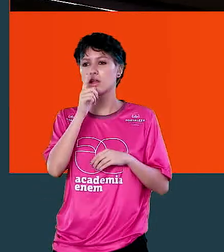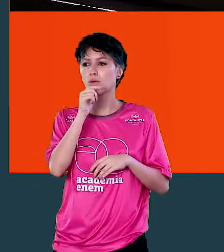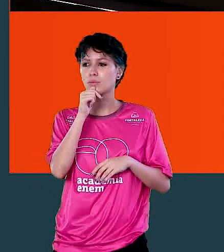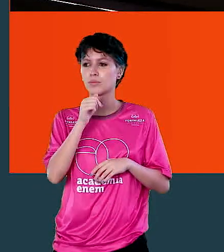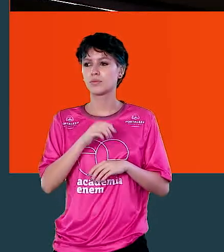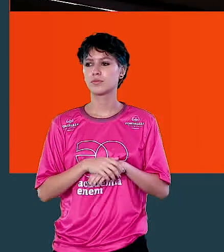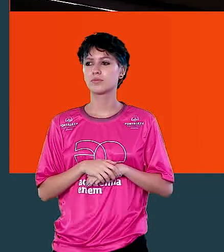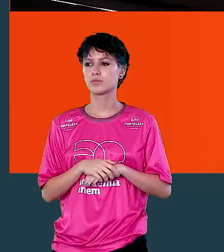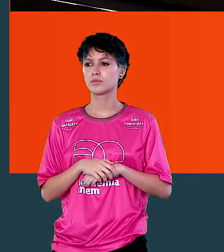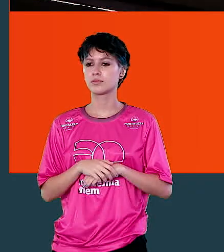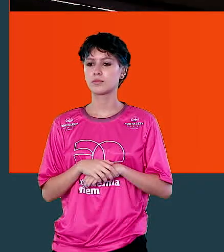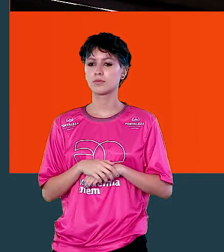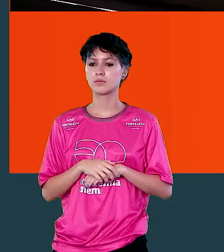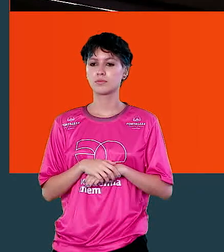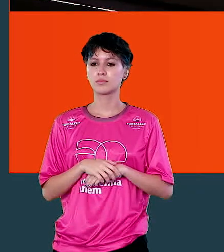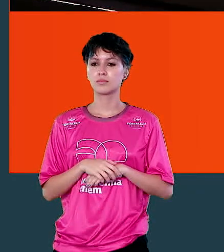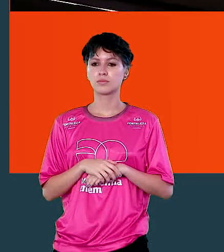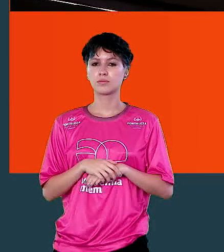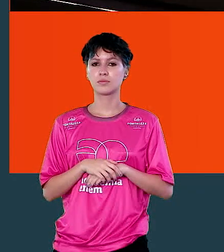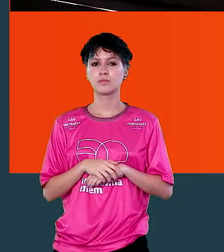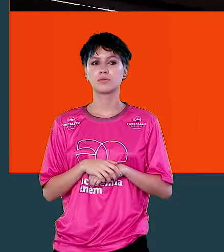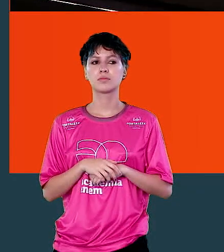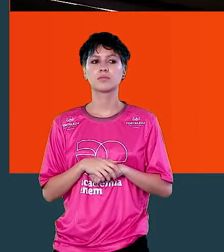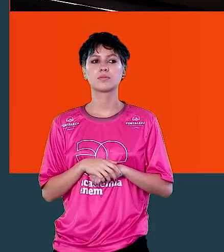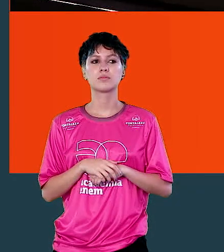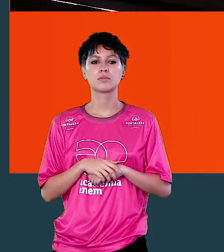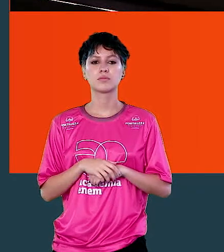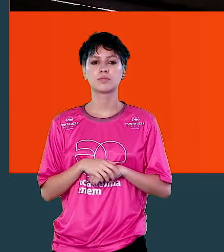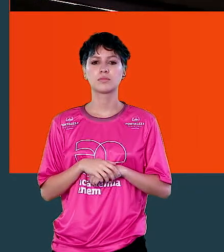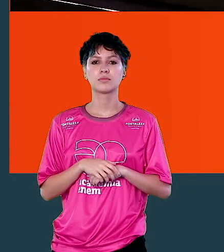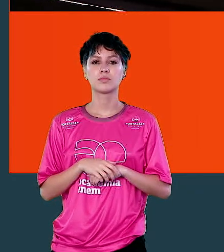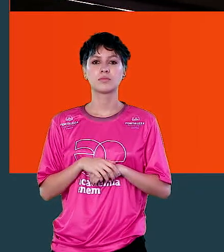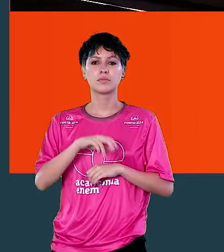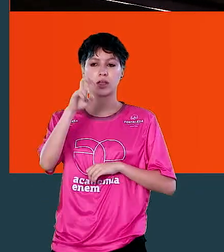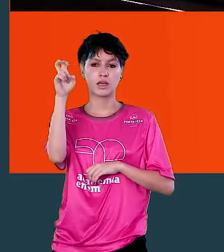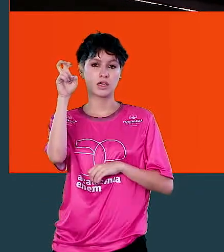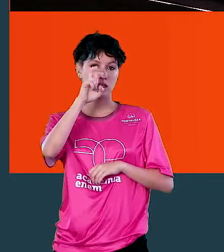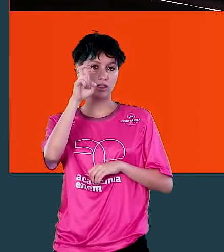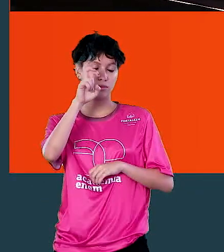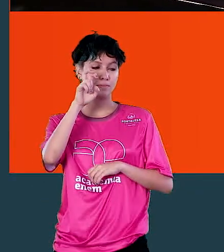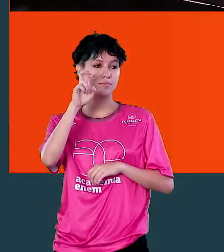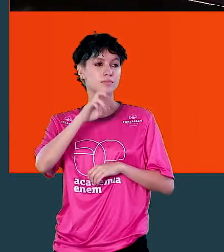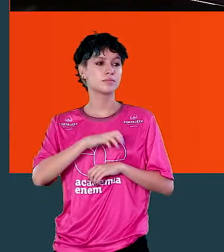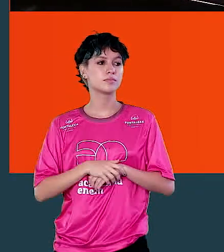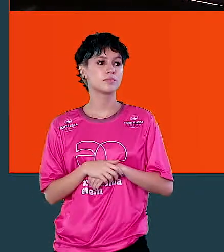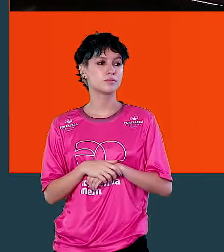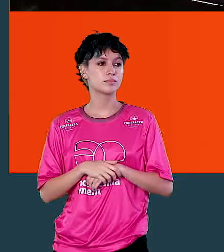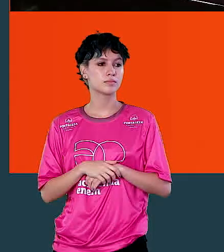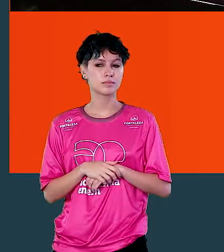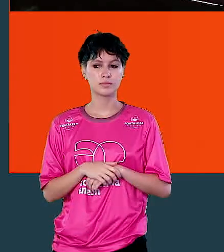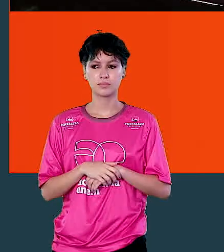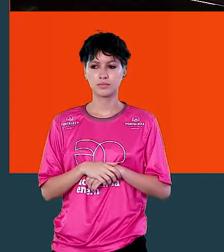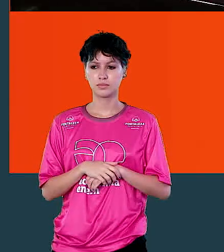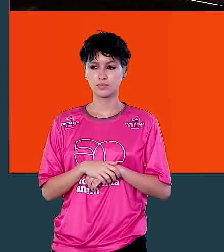Vamos lá. Quinta. Vê se vocês lembram o que eu falei para vocês agora há pouco. Ó a quinta questão.